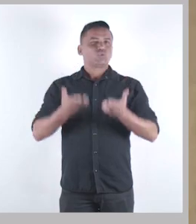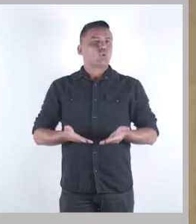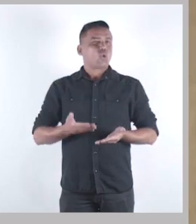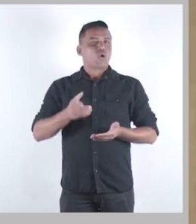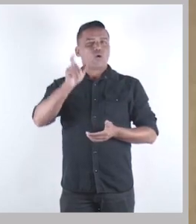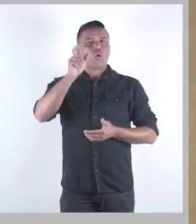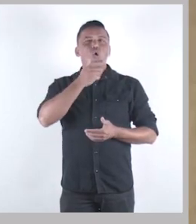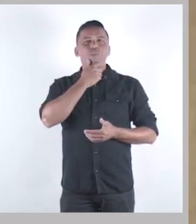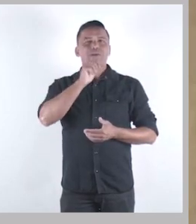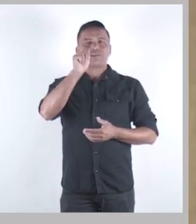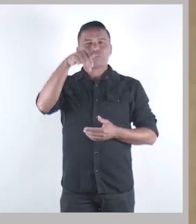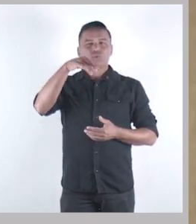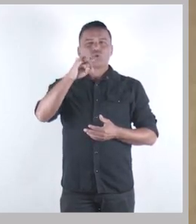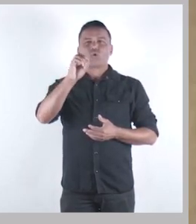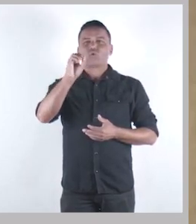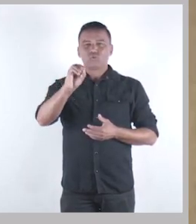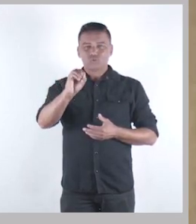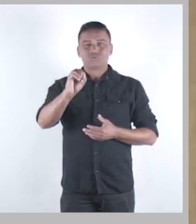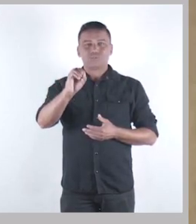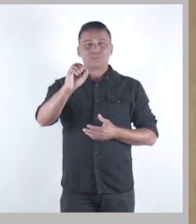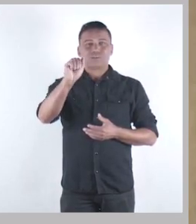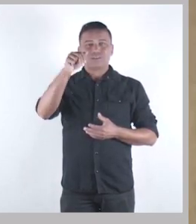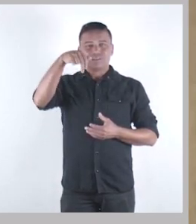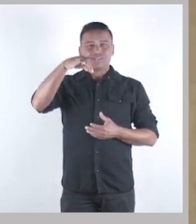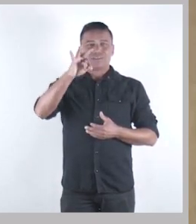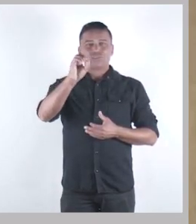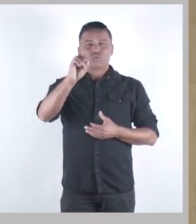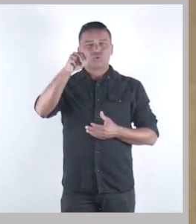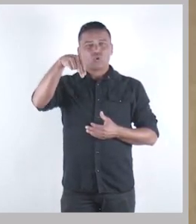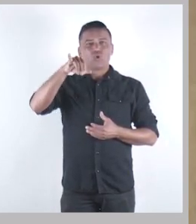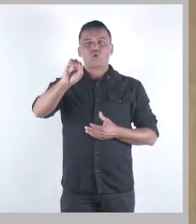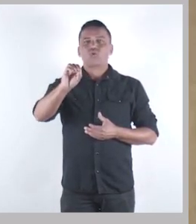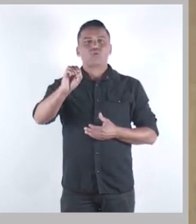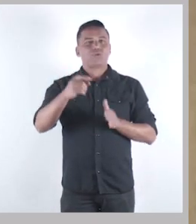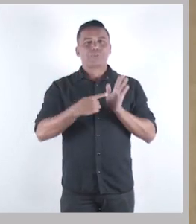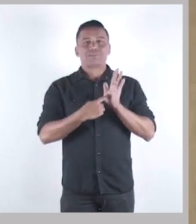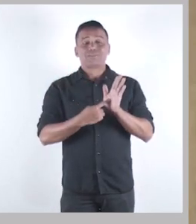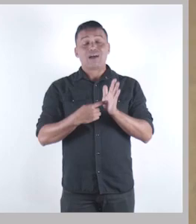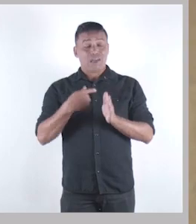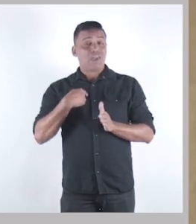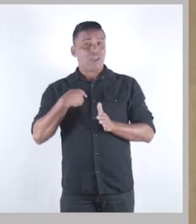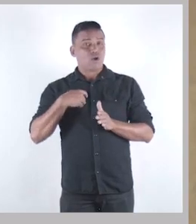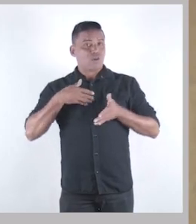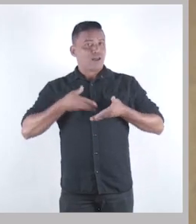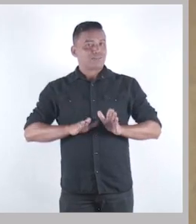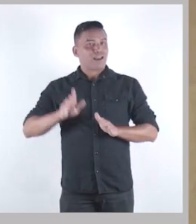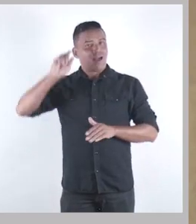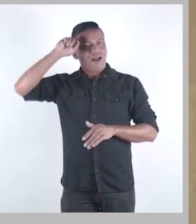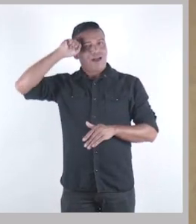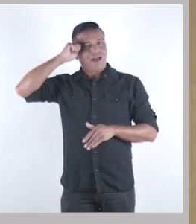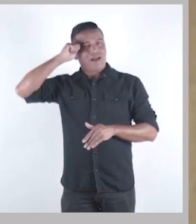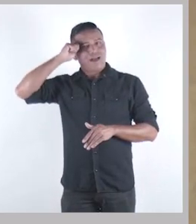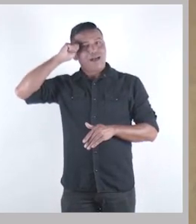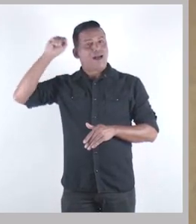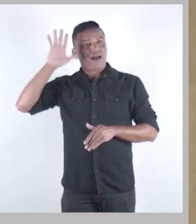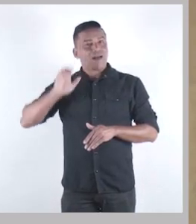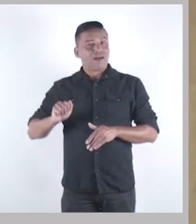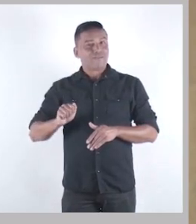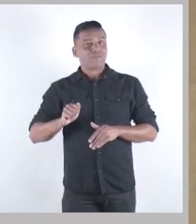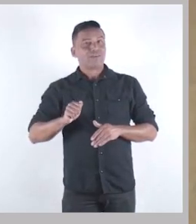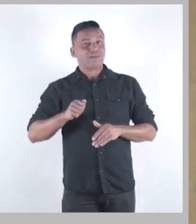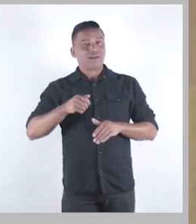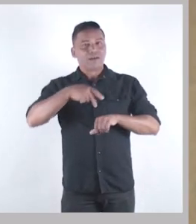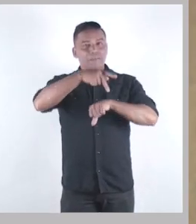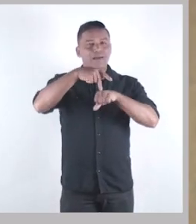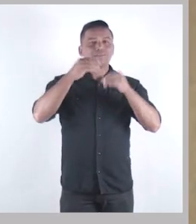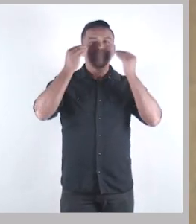Olha, com ele, interpelá-lo e apresentar-me. Olha, eu sou moçambicano, posso cumprimentá-lo, posso dar um abraço.